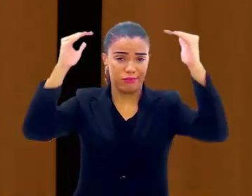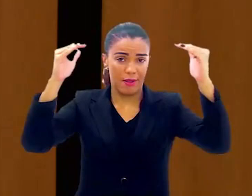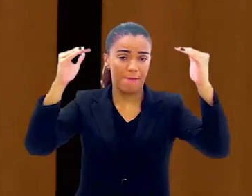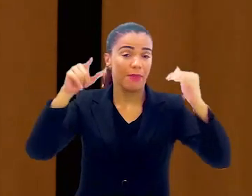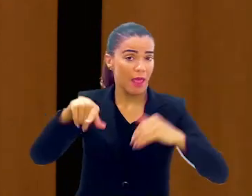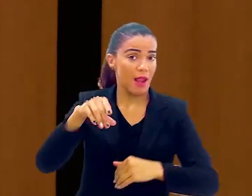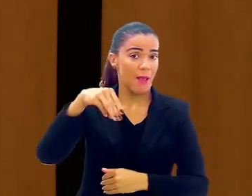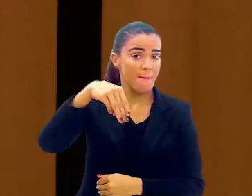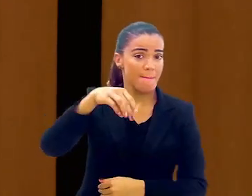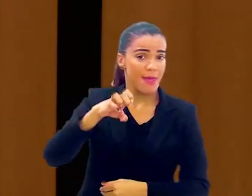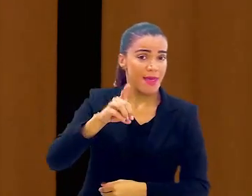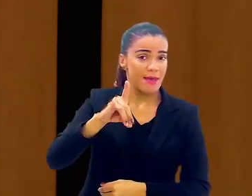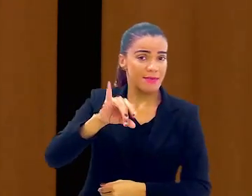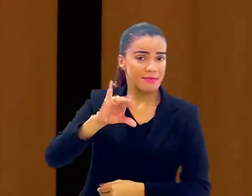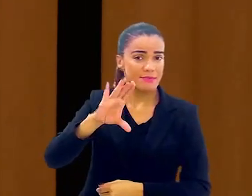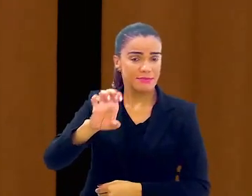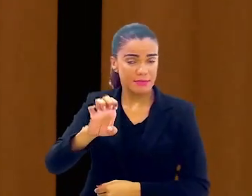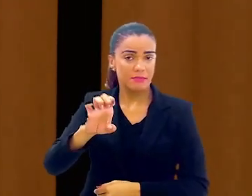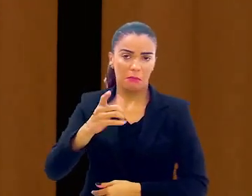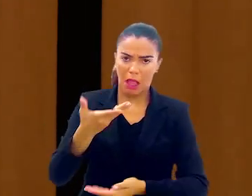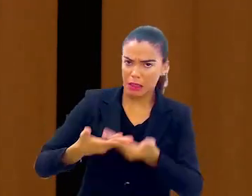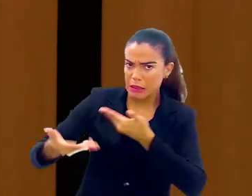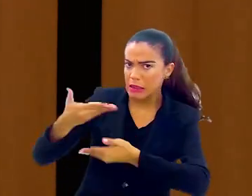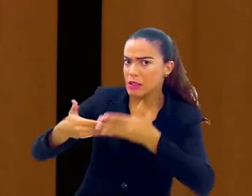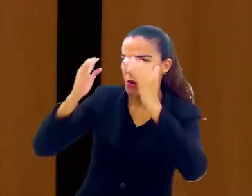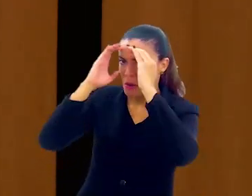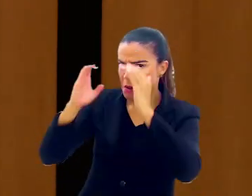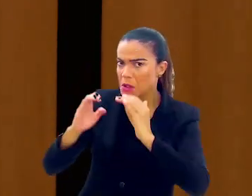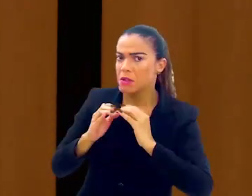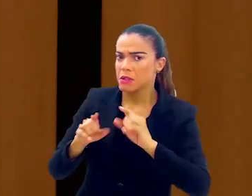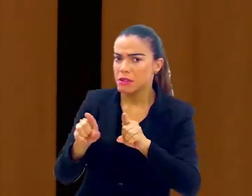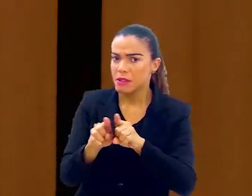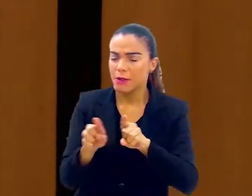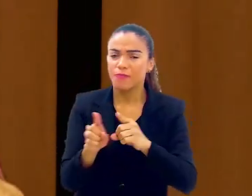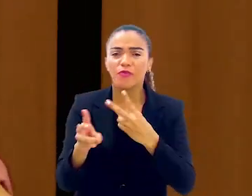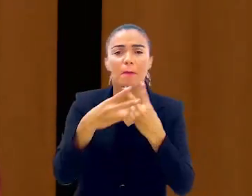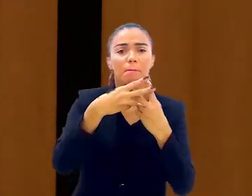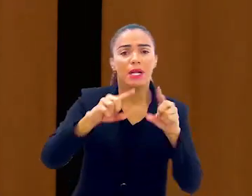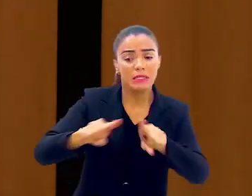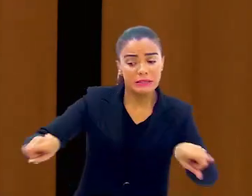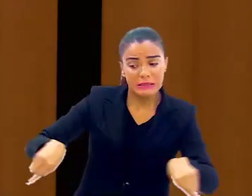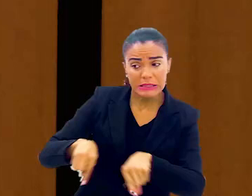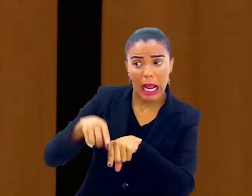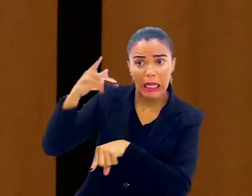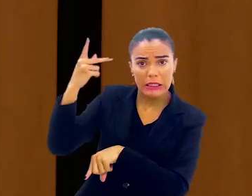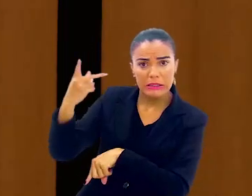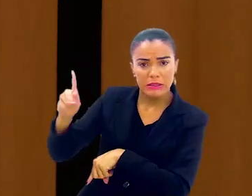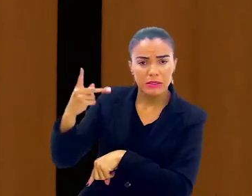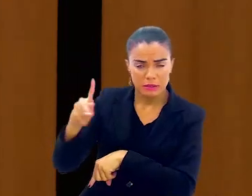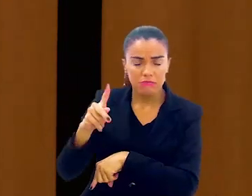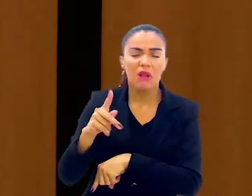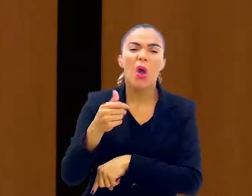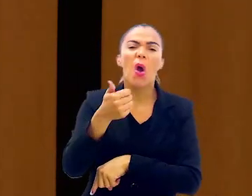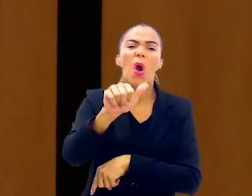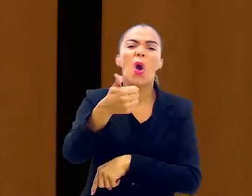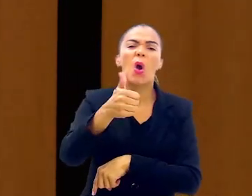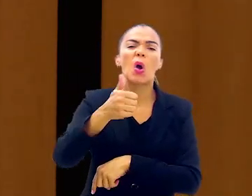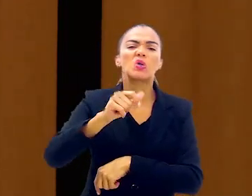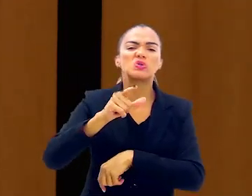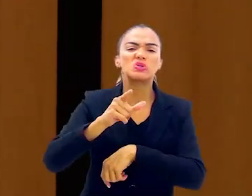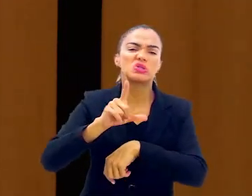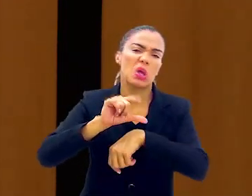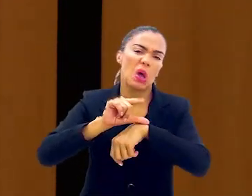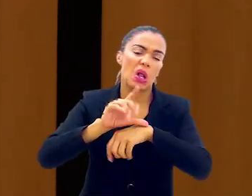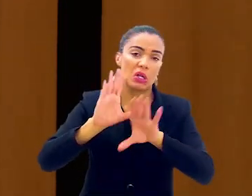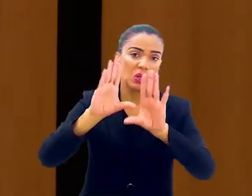Garrastazu Médici. Tá certo? Mas nos tratou com o maior respeito também. Ficamos presos no gabinete dele. Aí, quando chegou 11 horas